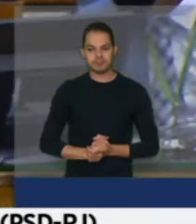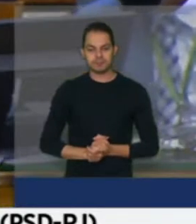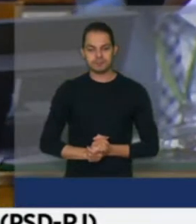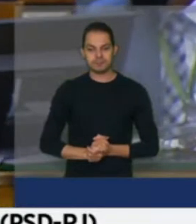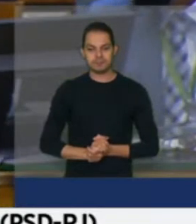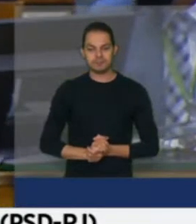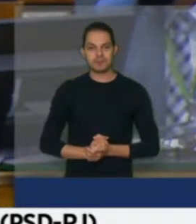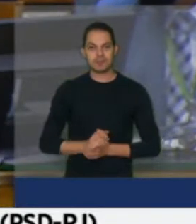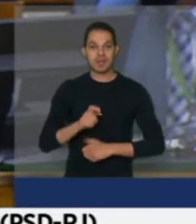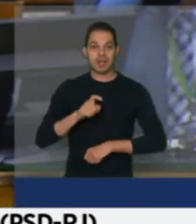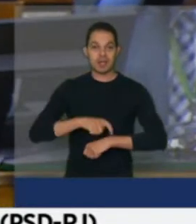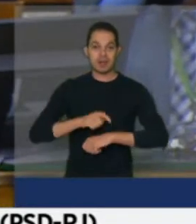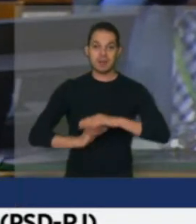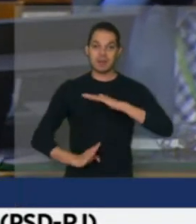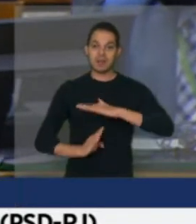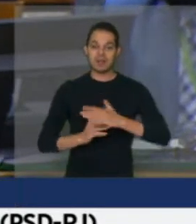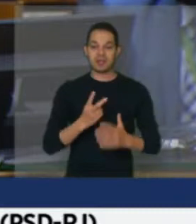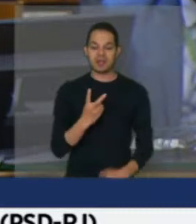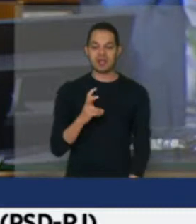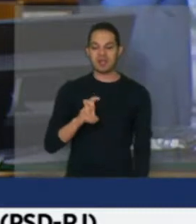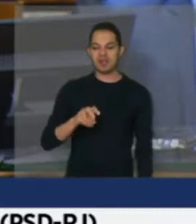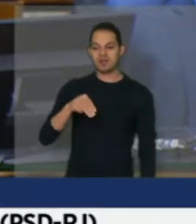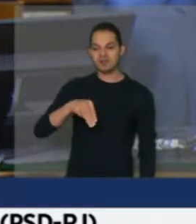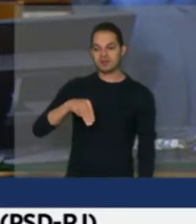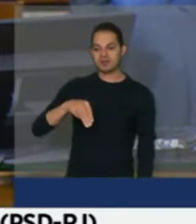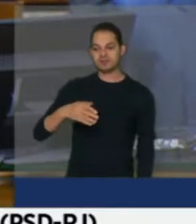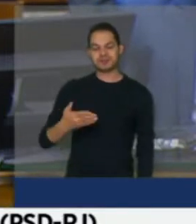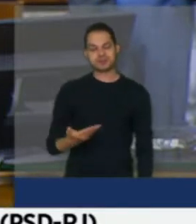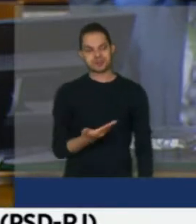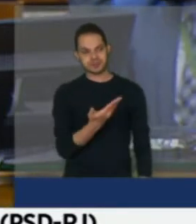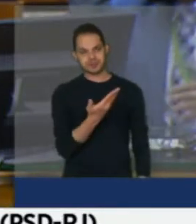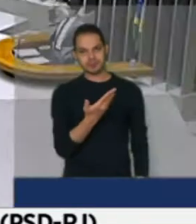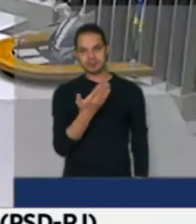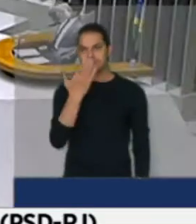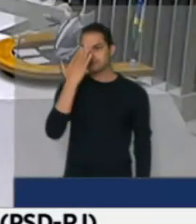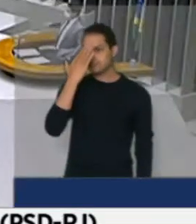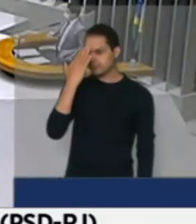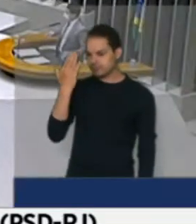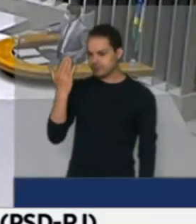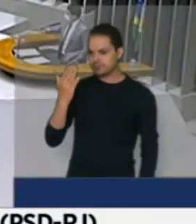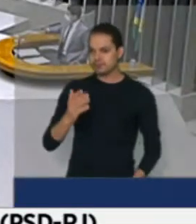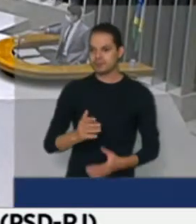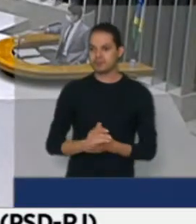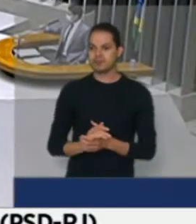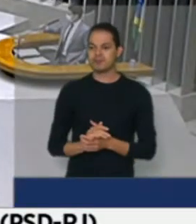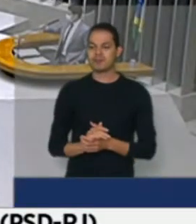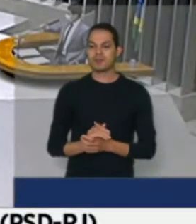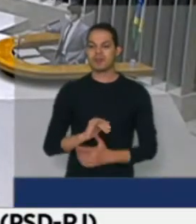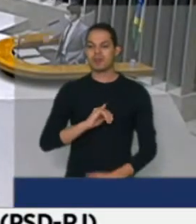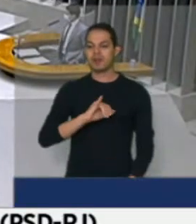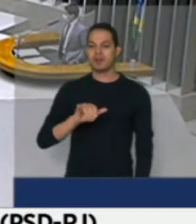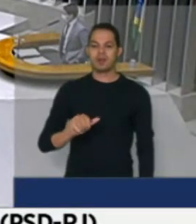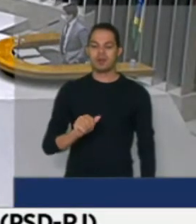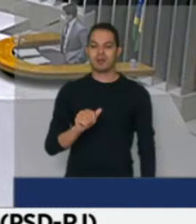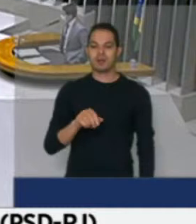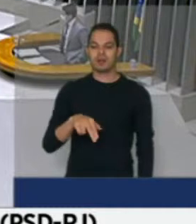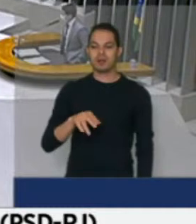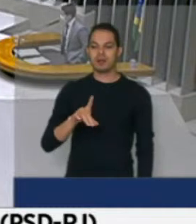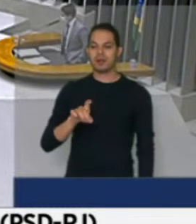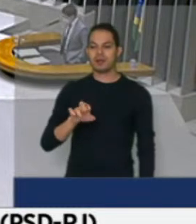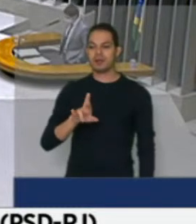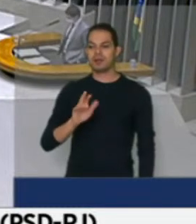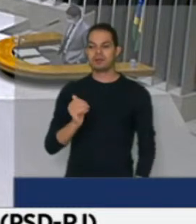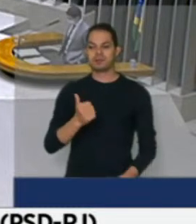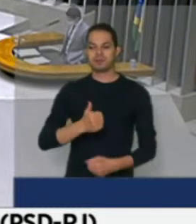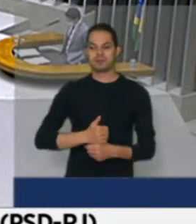Pelo tempo de 25 minutos. É mais fácil, obrigado, Excelência. Vou continuar e vou passar para o Dr. Jader Marques.